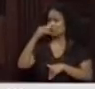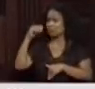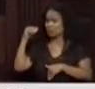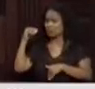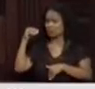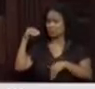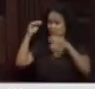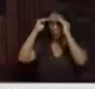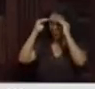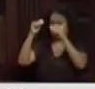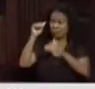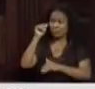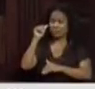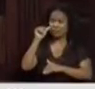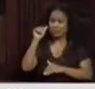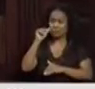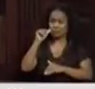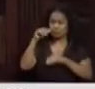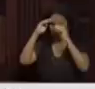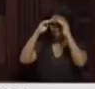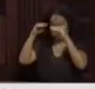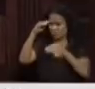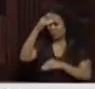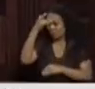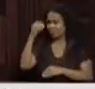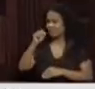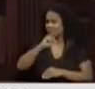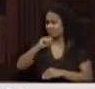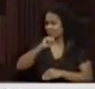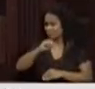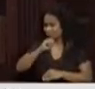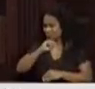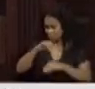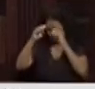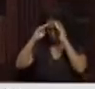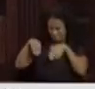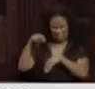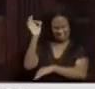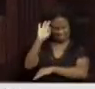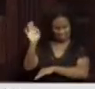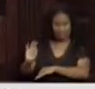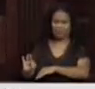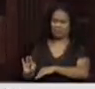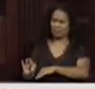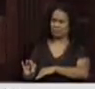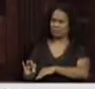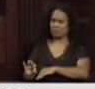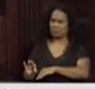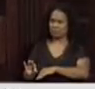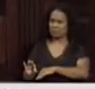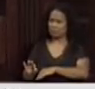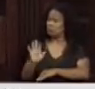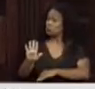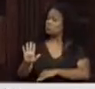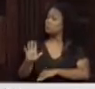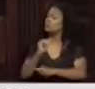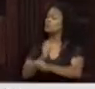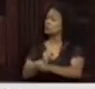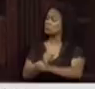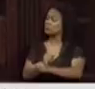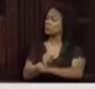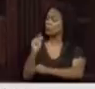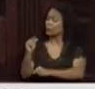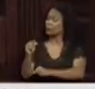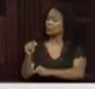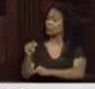respeita Presidente. Mulher, ele não respeita idoso. Ele não respeita ninguém. Tá, não, senhor, desculpa. Daqui a pouco. Não, não, me desculpe. Daqui a pouco.